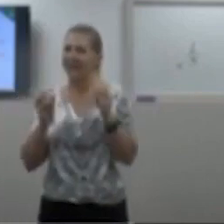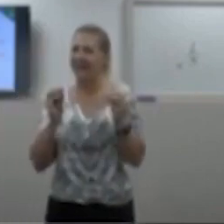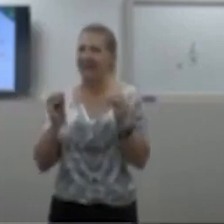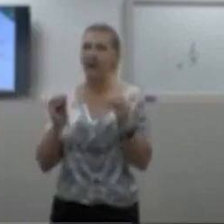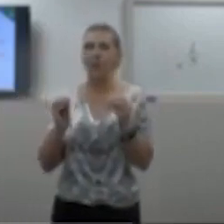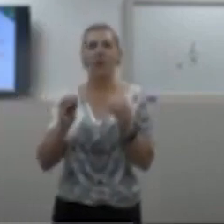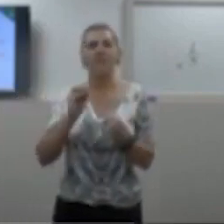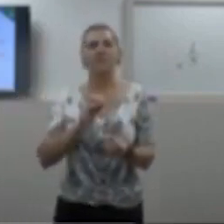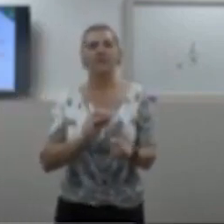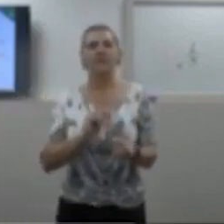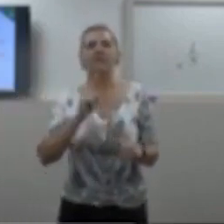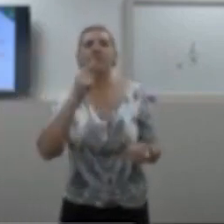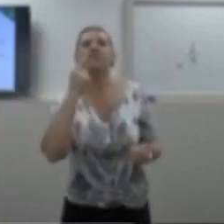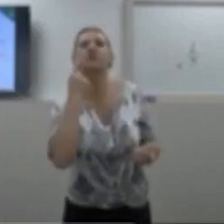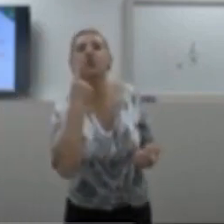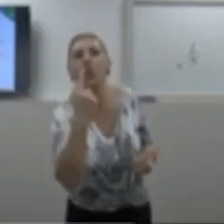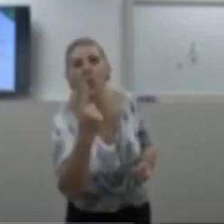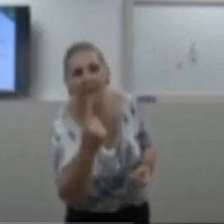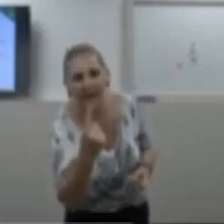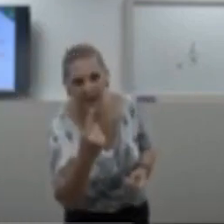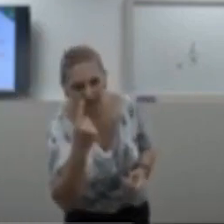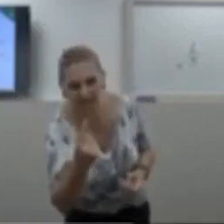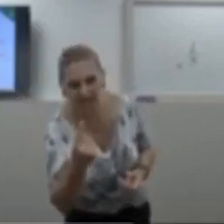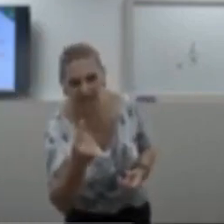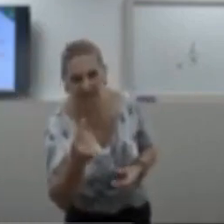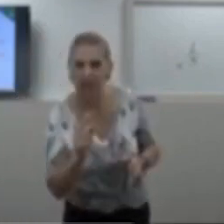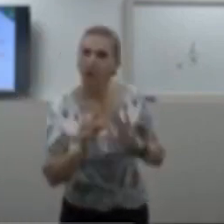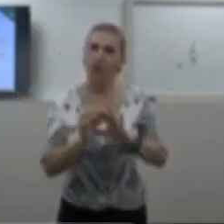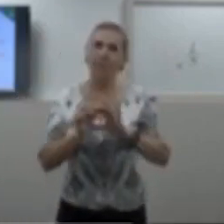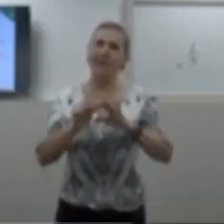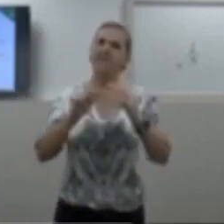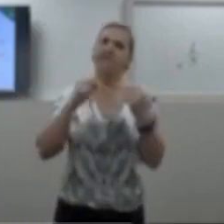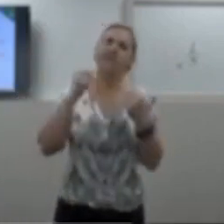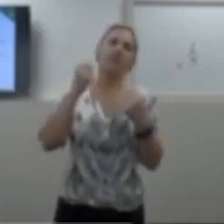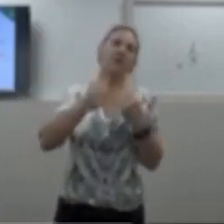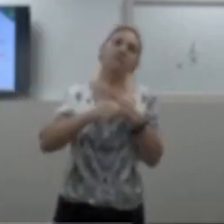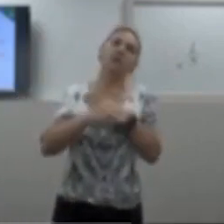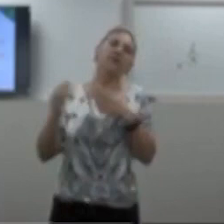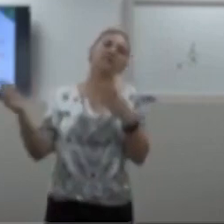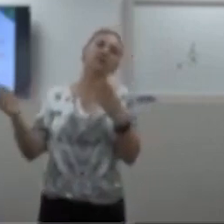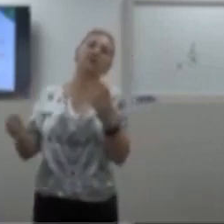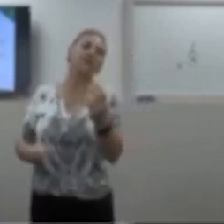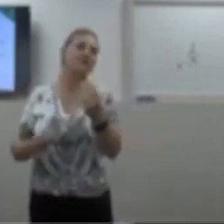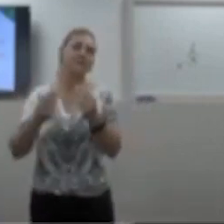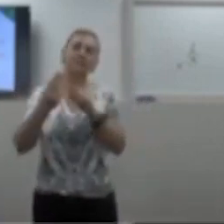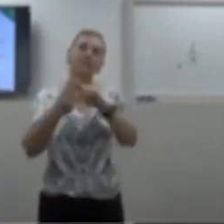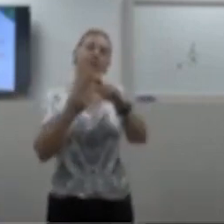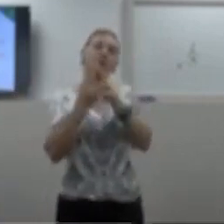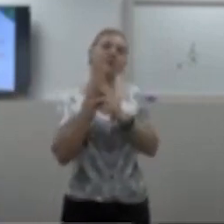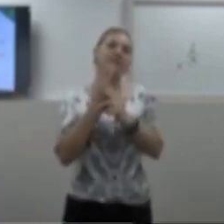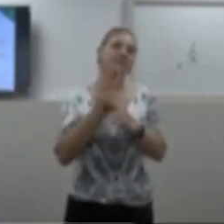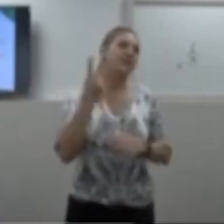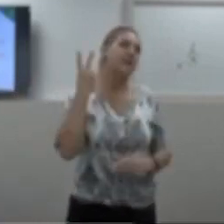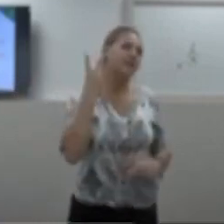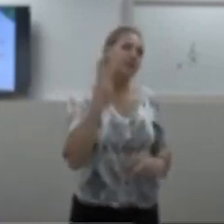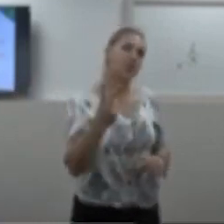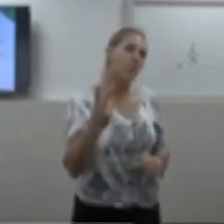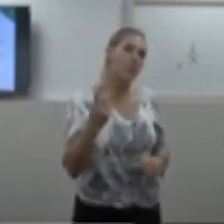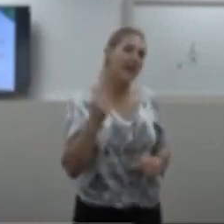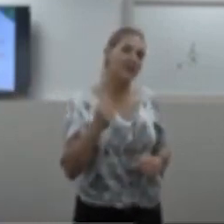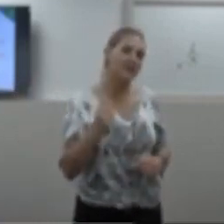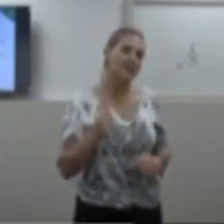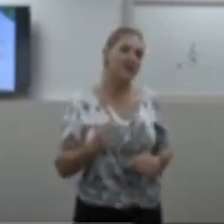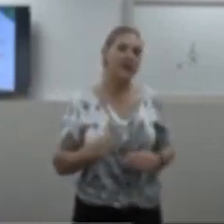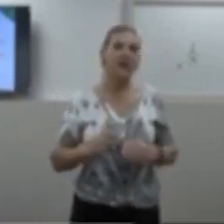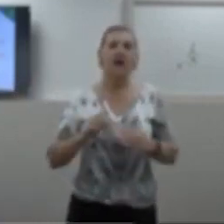termo. Olha que legal. Você pode dizer, eu fiz uma quinzena. Uma quinzena corresponde a 15 dias. Duas quinzenas,